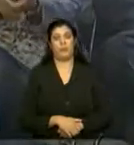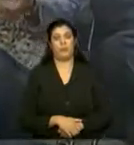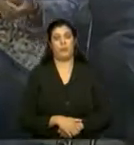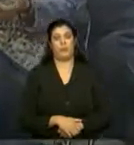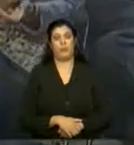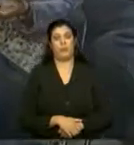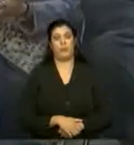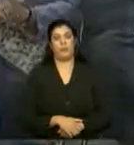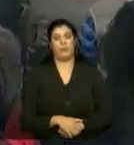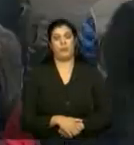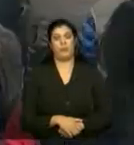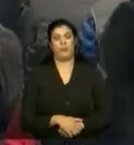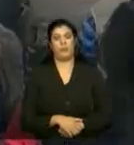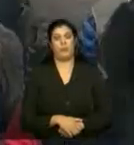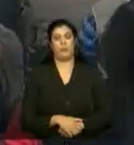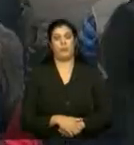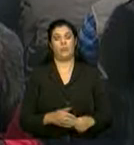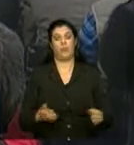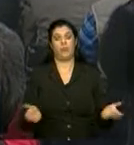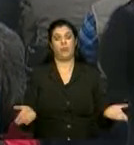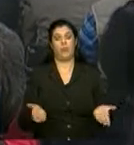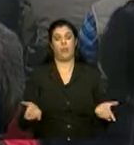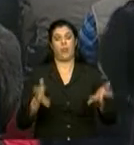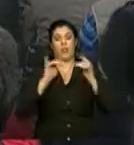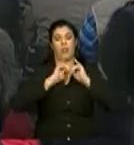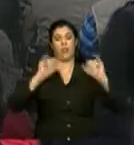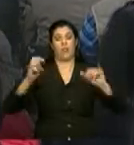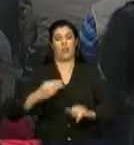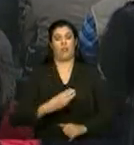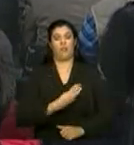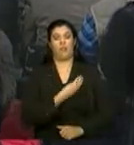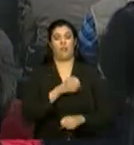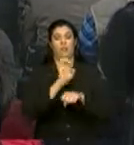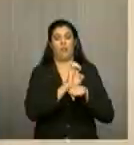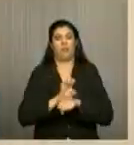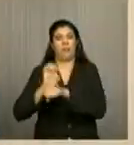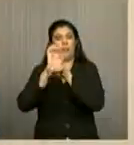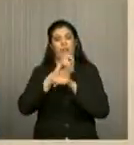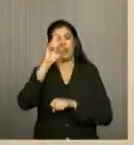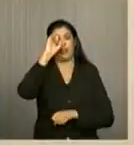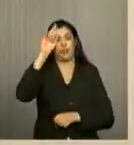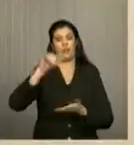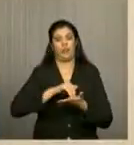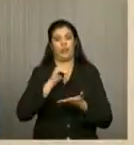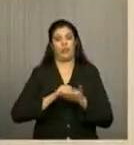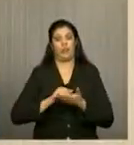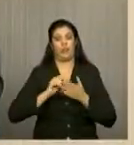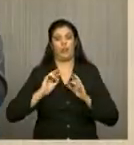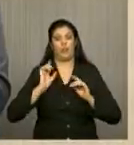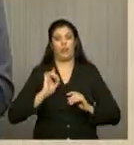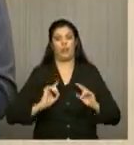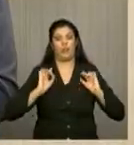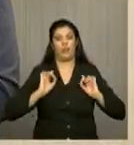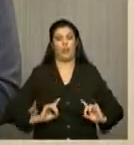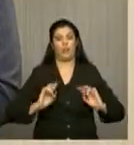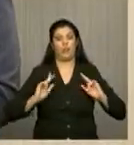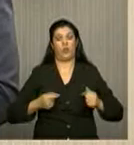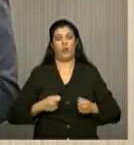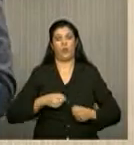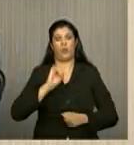veremos agora o pronunciamento da ministra de estado chefe da secretaria de direitos humanos da presidência da república ideli